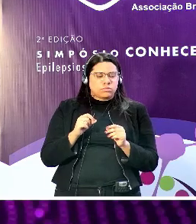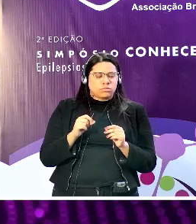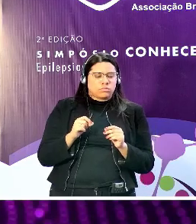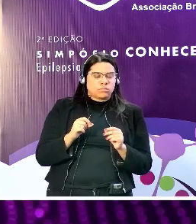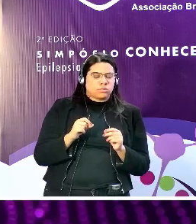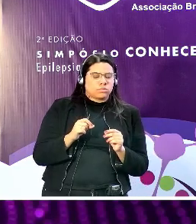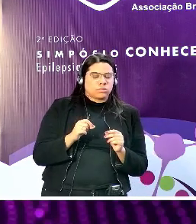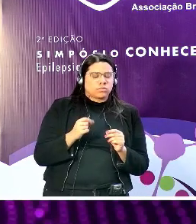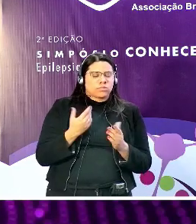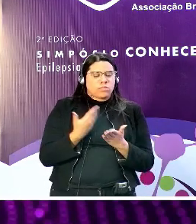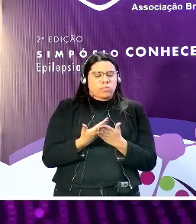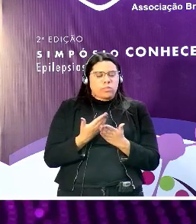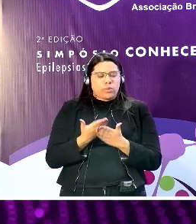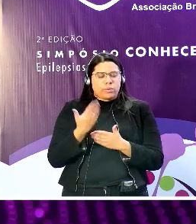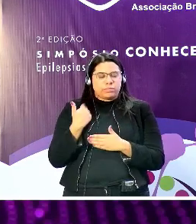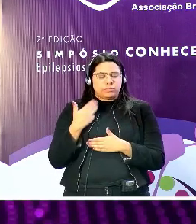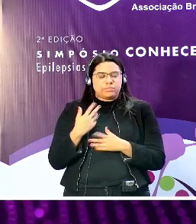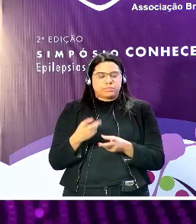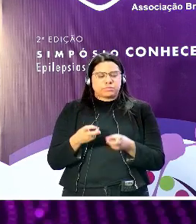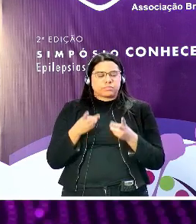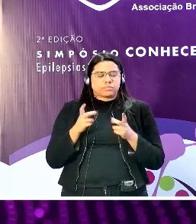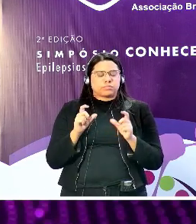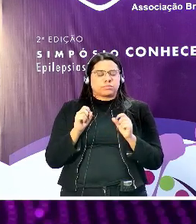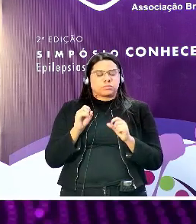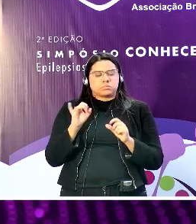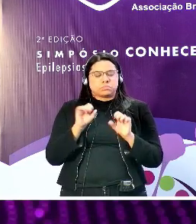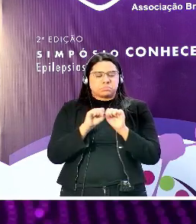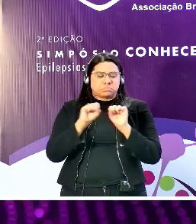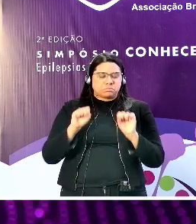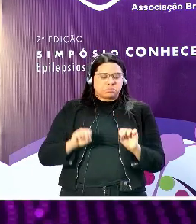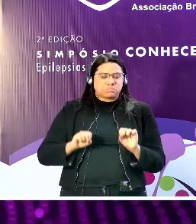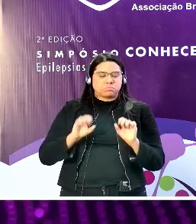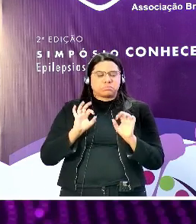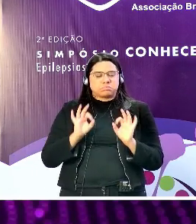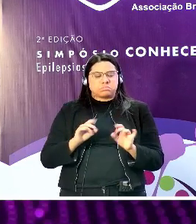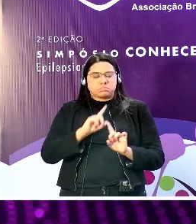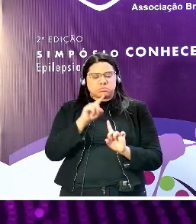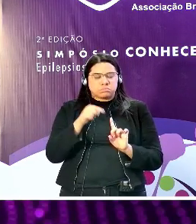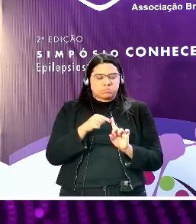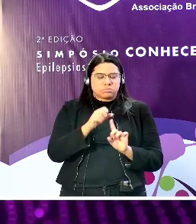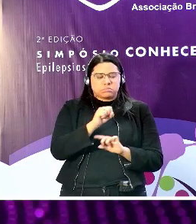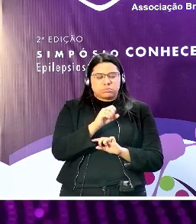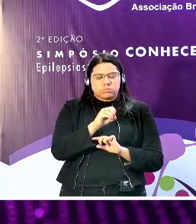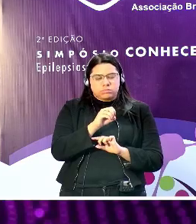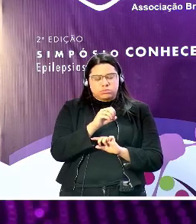que foi estudado e a gente vê se o mecanismo está tendo como alvo os canais de sódio.